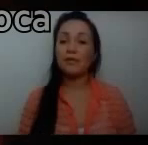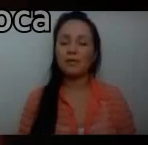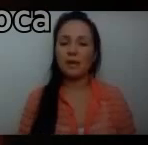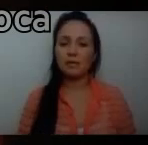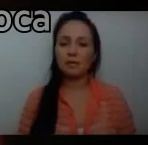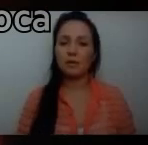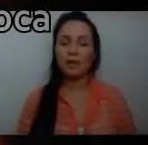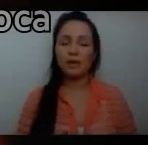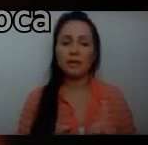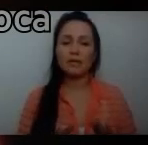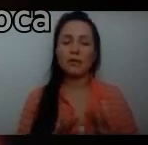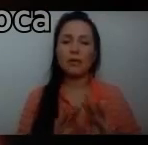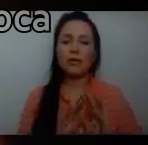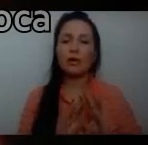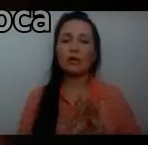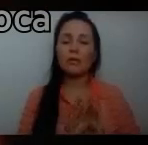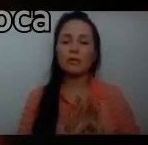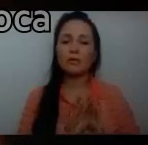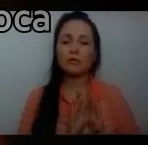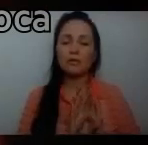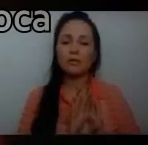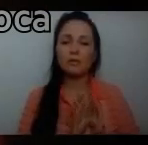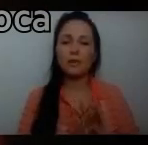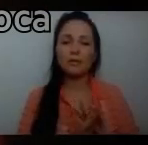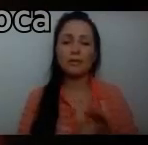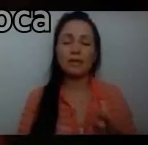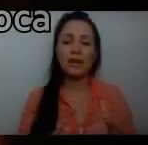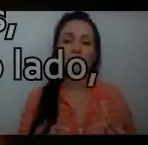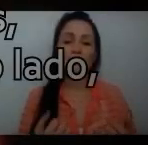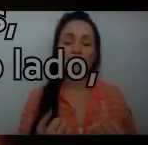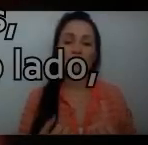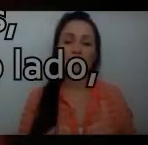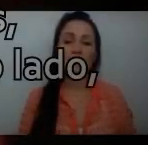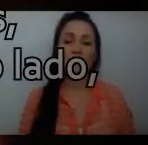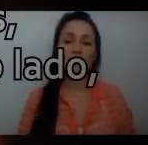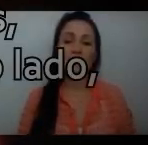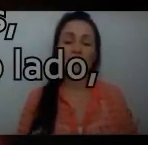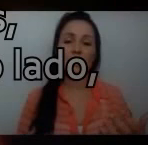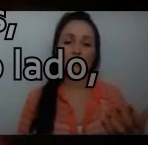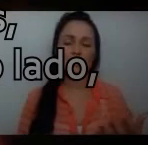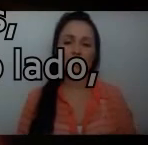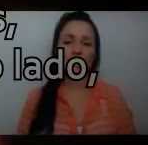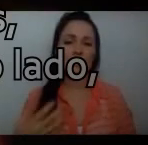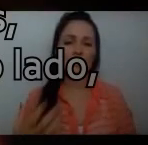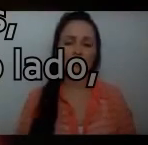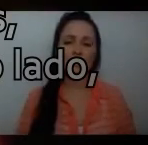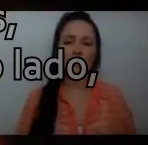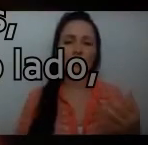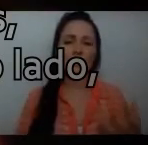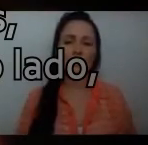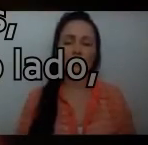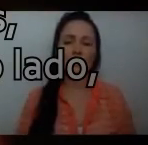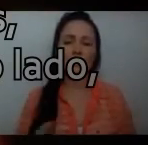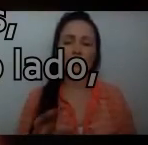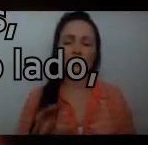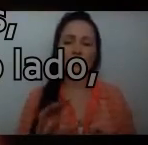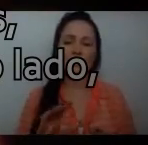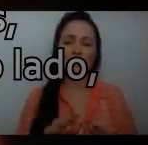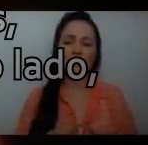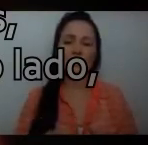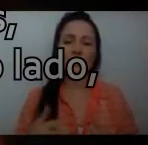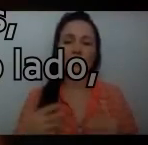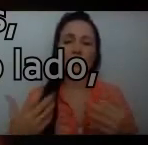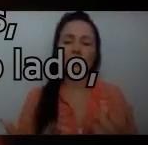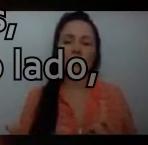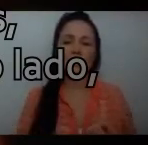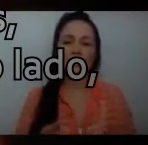o papel inverso, que ela se coloca numa postura de superioridade, mas na verdade os traumas, os bloqueios, os medos estão fazendo